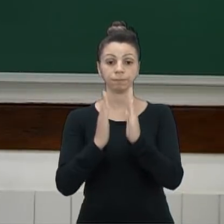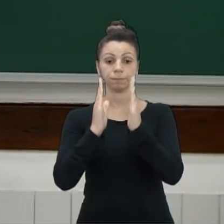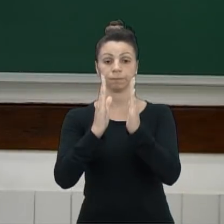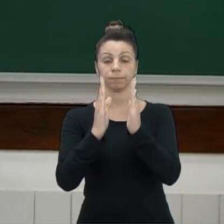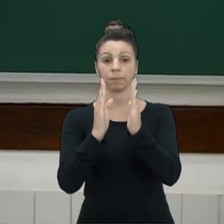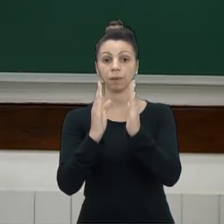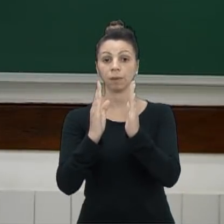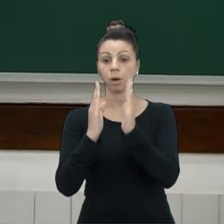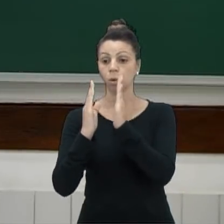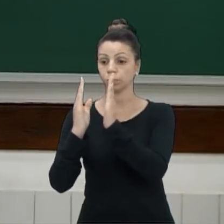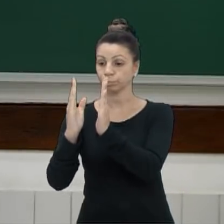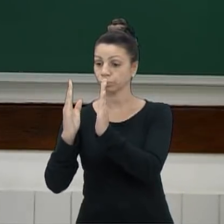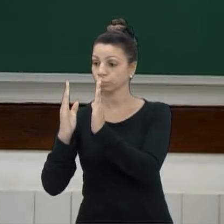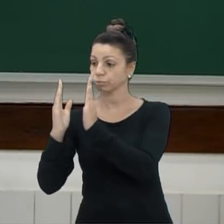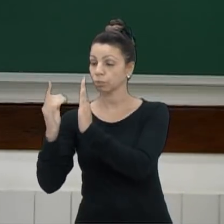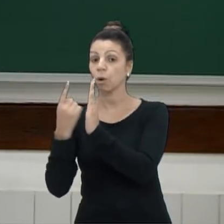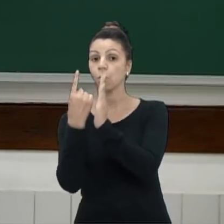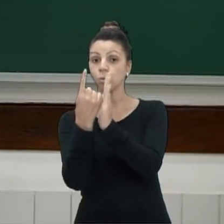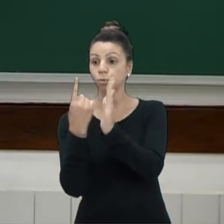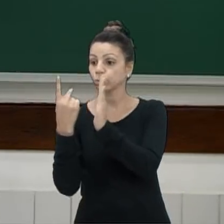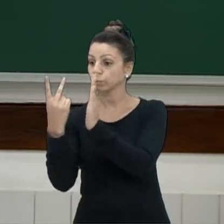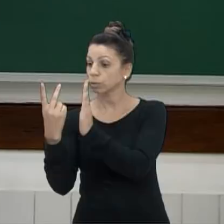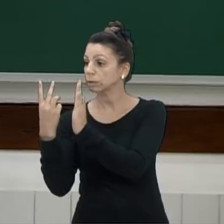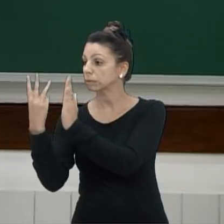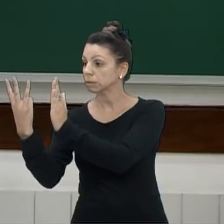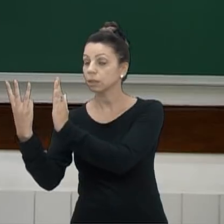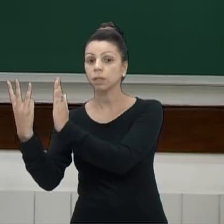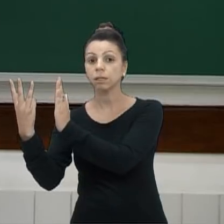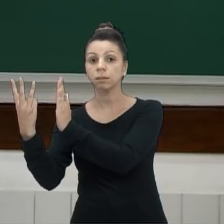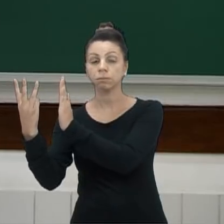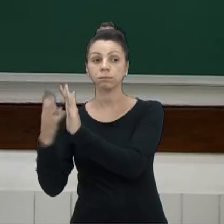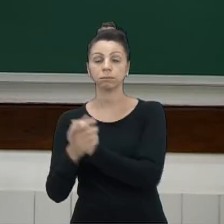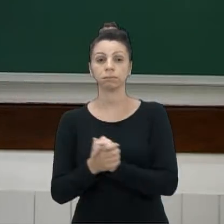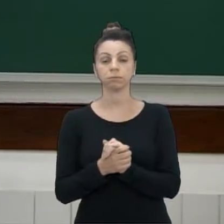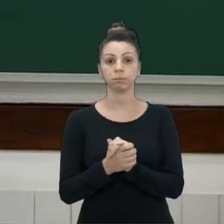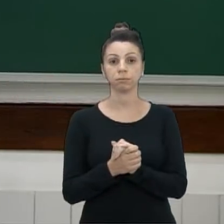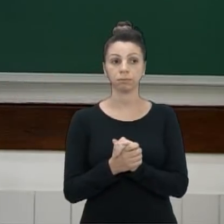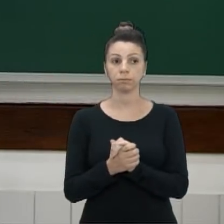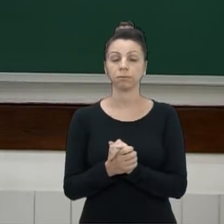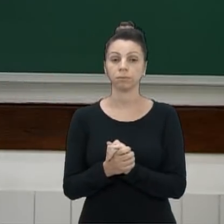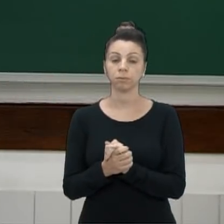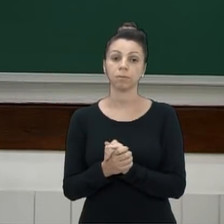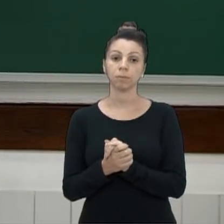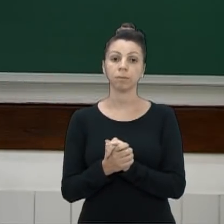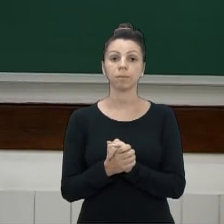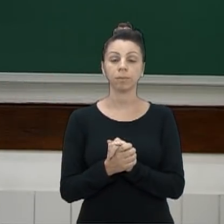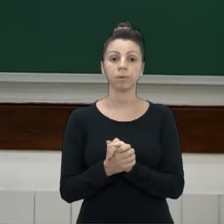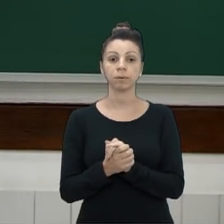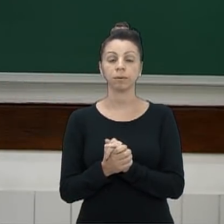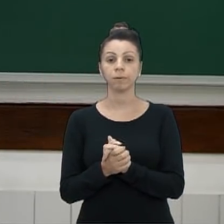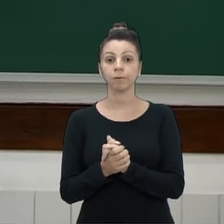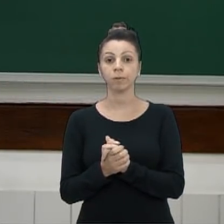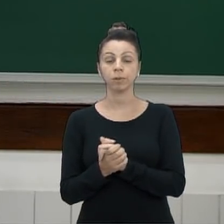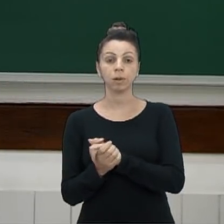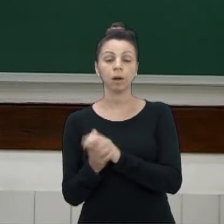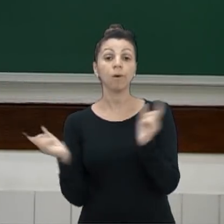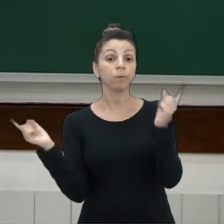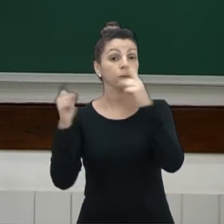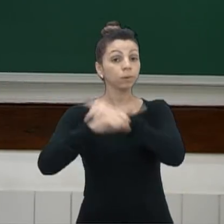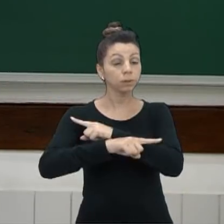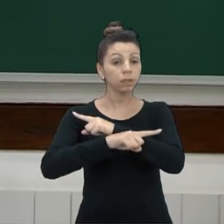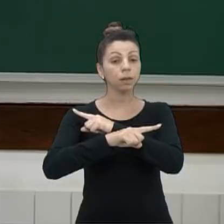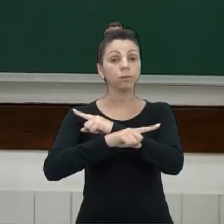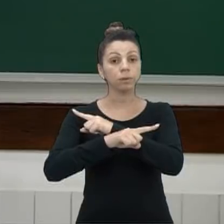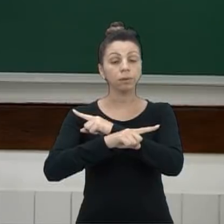da quilograma. Se a gente quisesse fazer ao contrário, transformar de quilograma em tonelada, a gente ia vir com a seta no